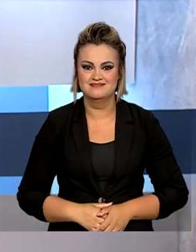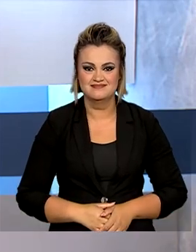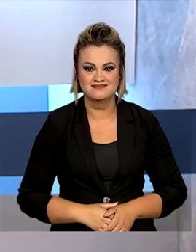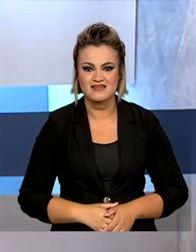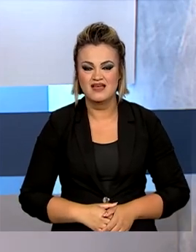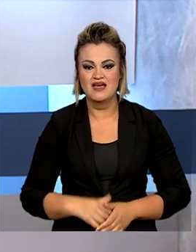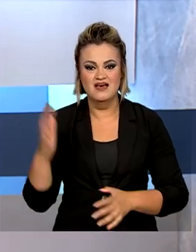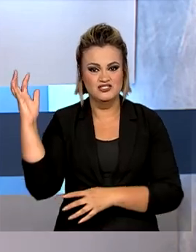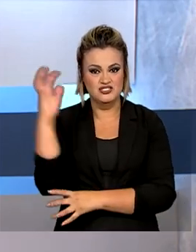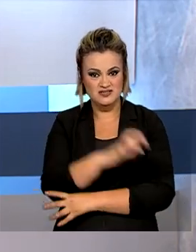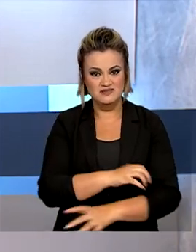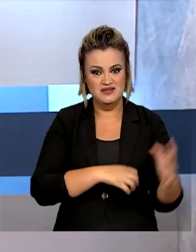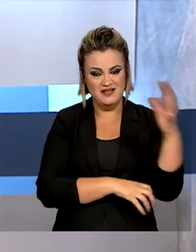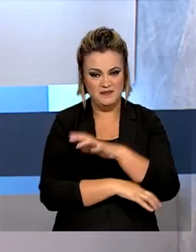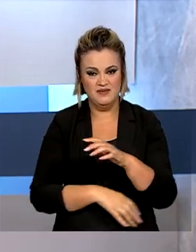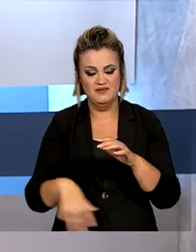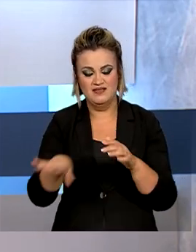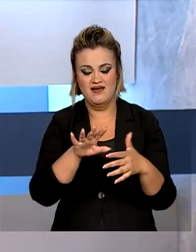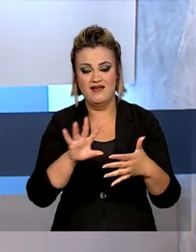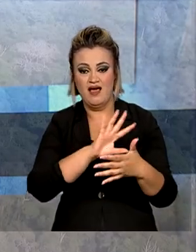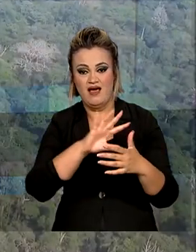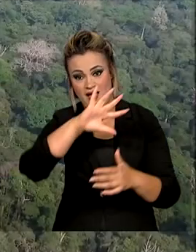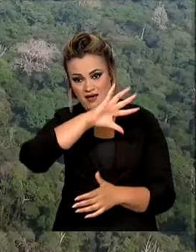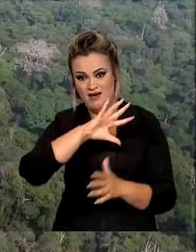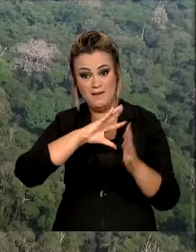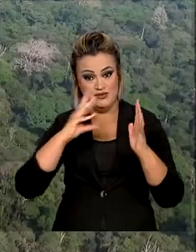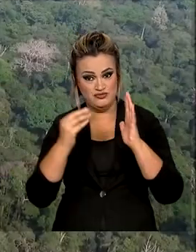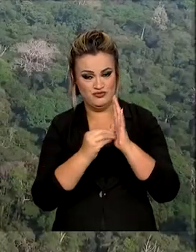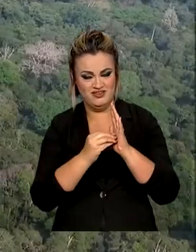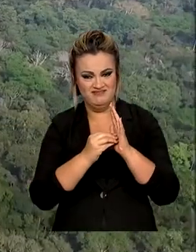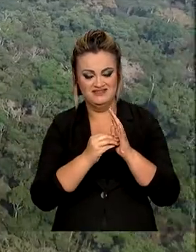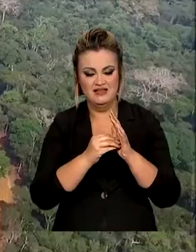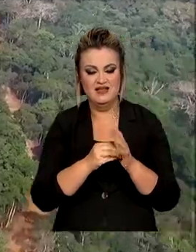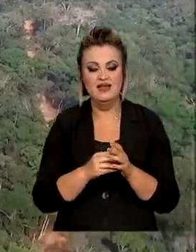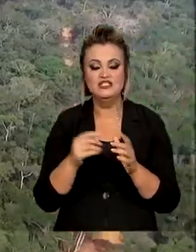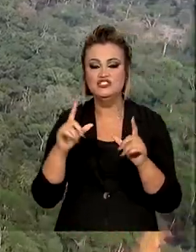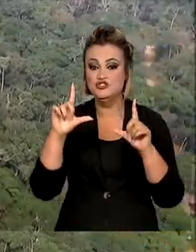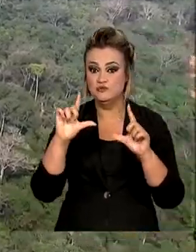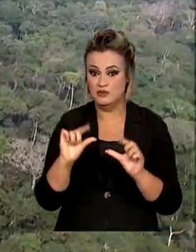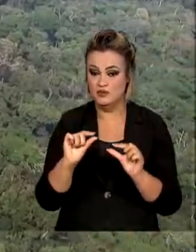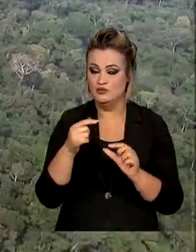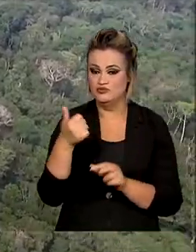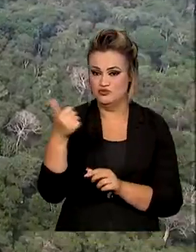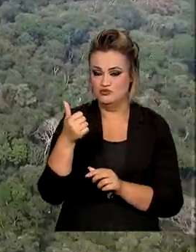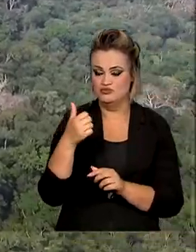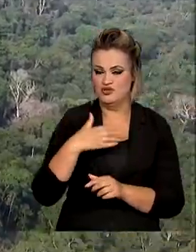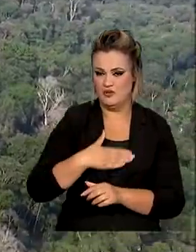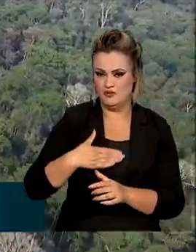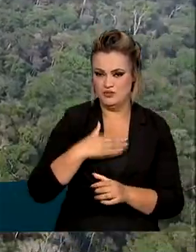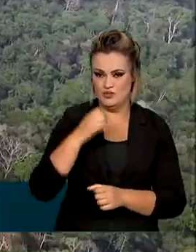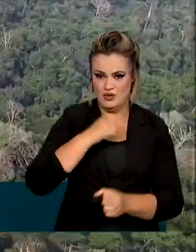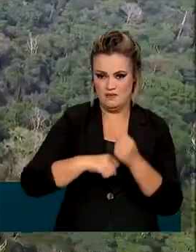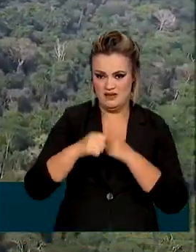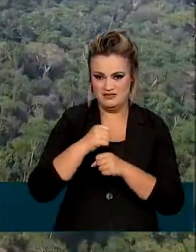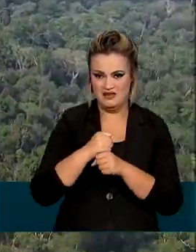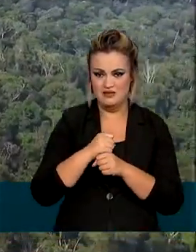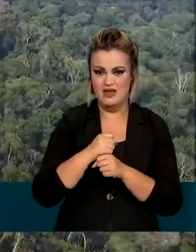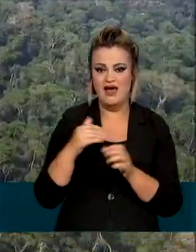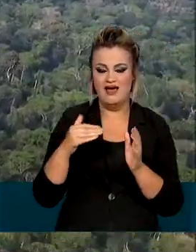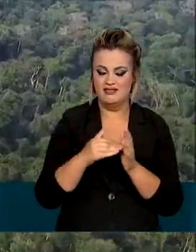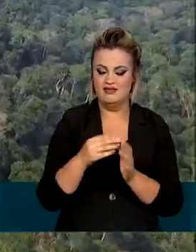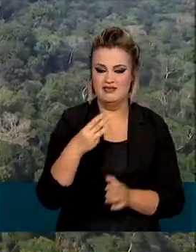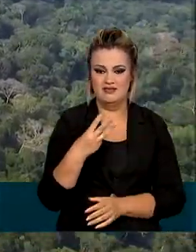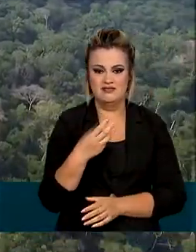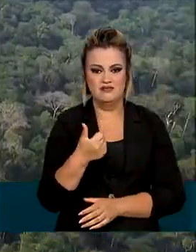o desmatamento na Amazônia Legal caiu entre primeiro de agosto de 2021 e 31 de julho